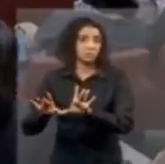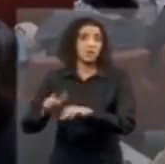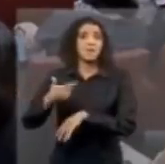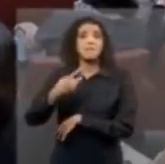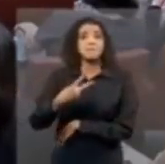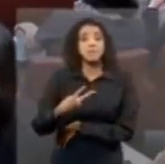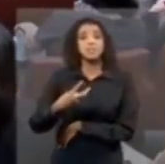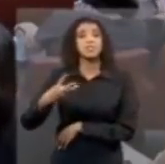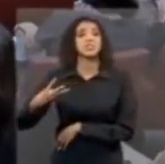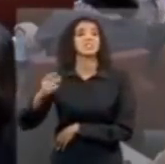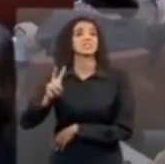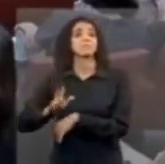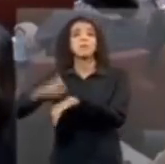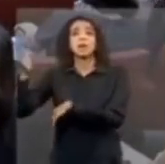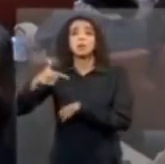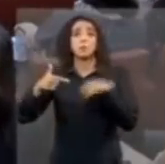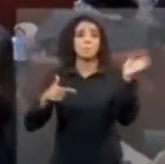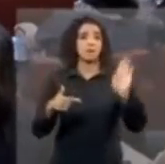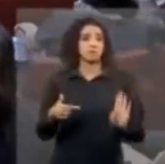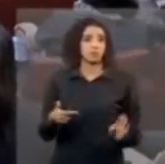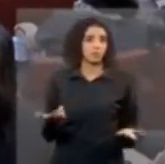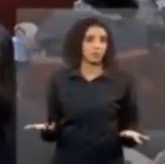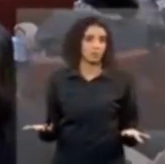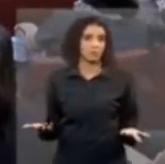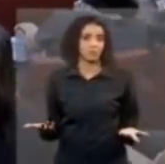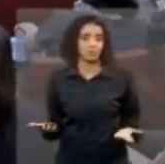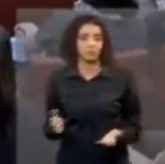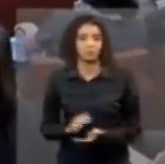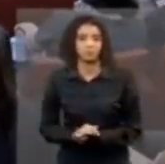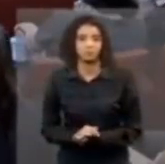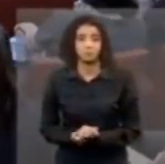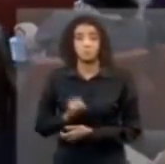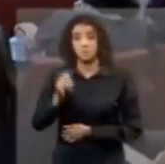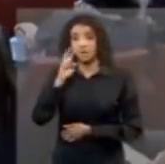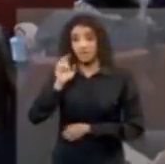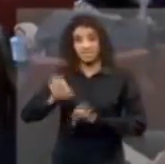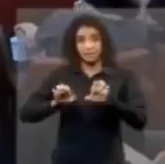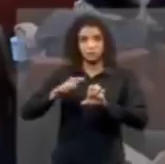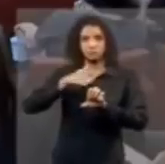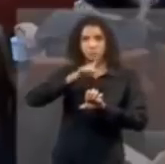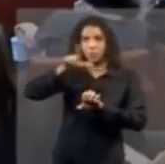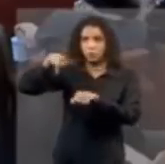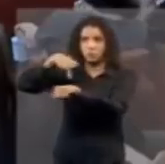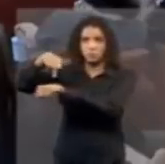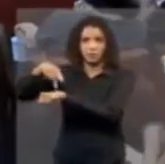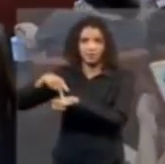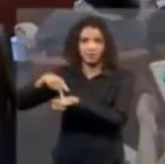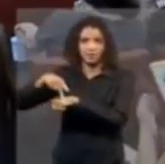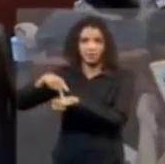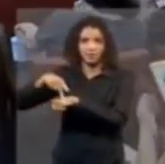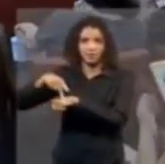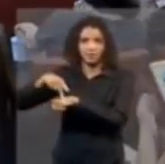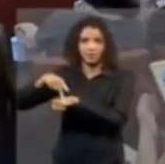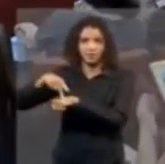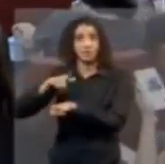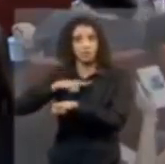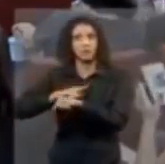a 23 vezes mais abortos que o Brasil. Se examinarmos as estatísticas de outros países de que temos